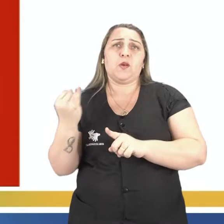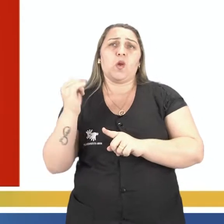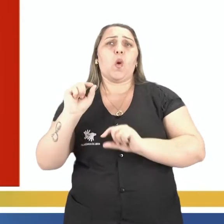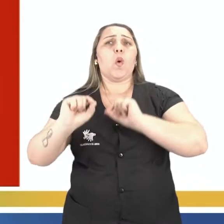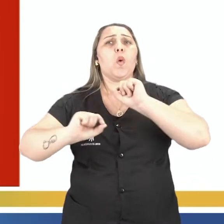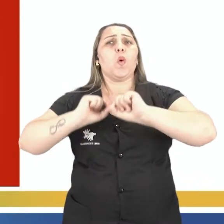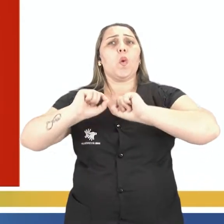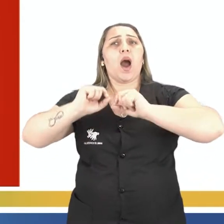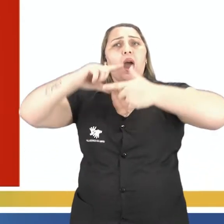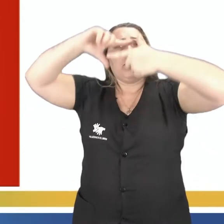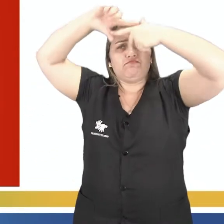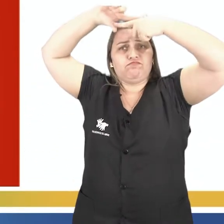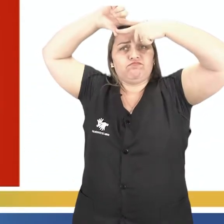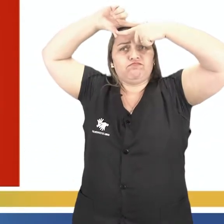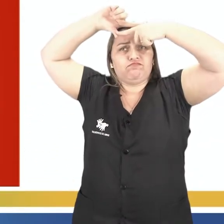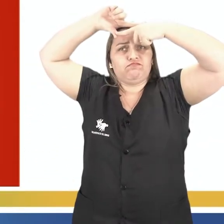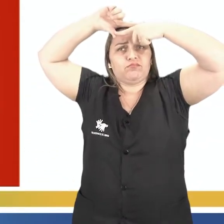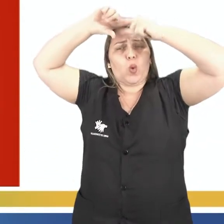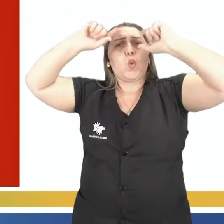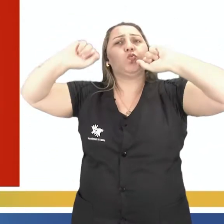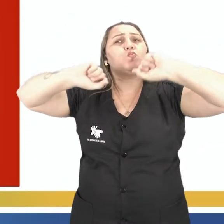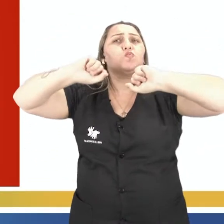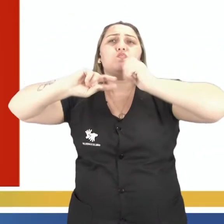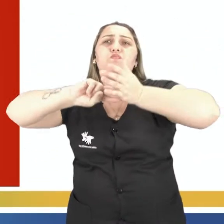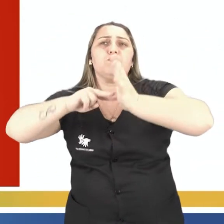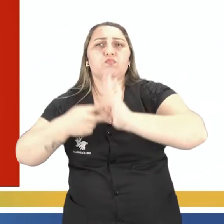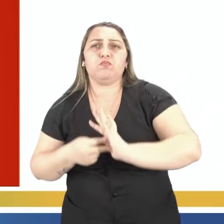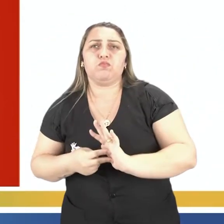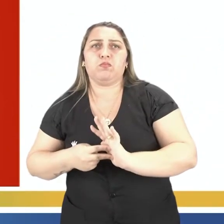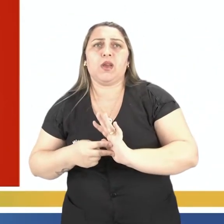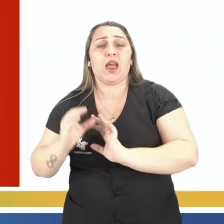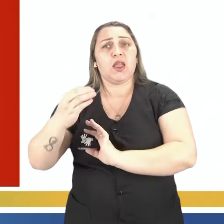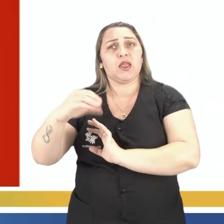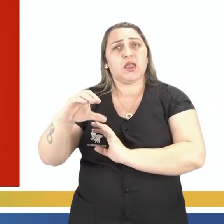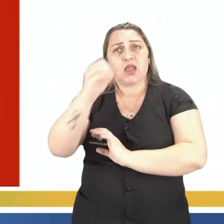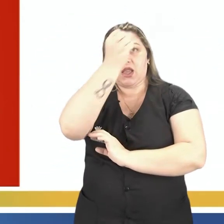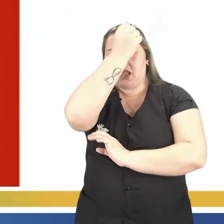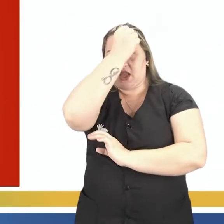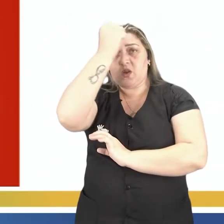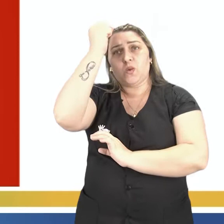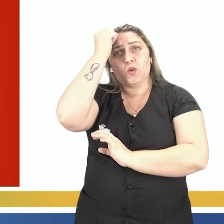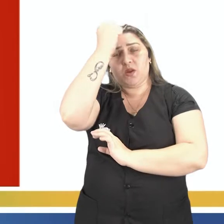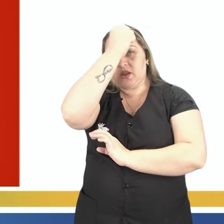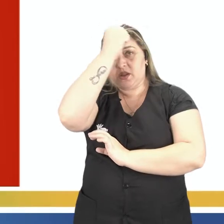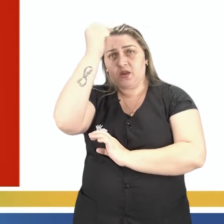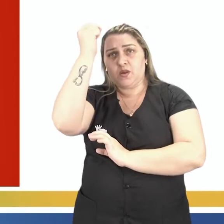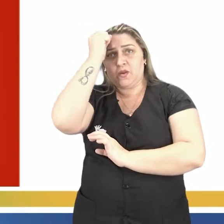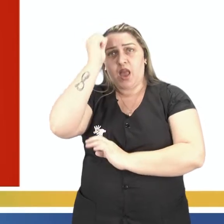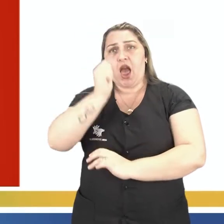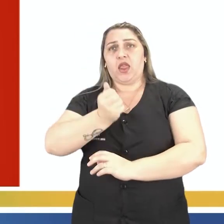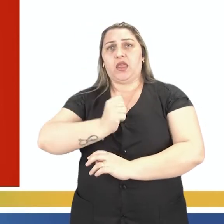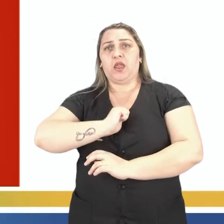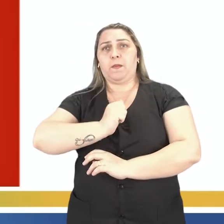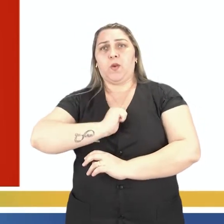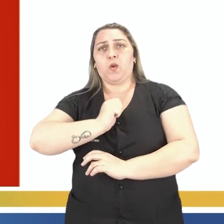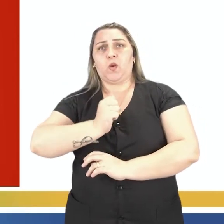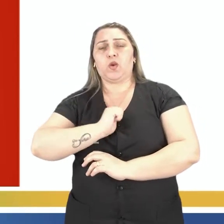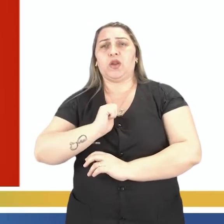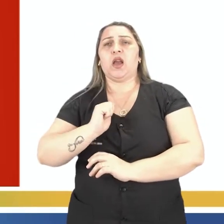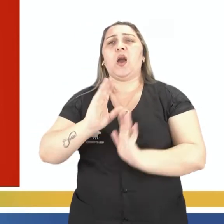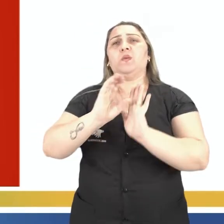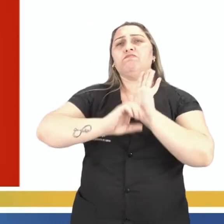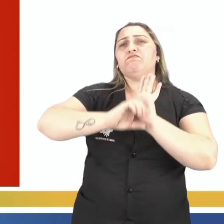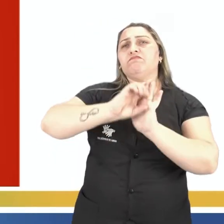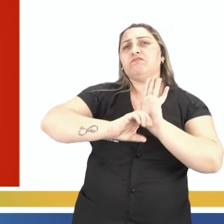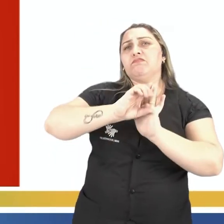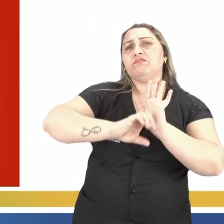é o de alienação. A alienação, nas ciências sociais, como a sociologia e a antropologia, é um